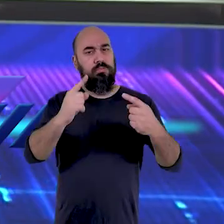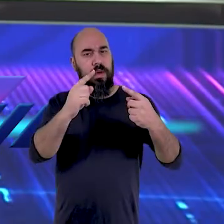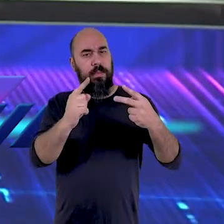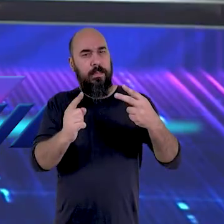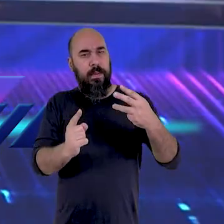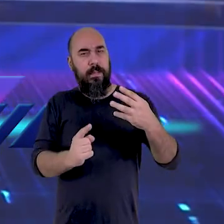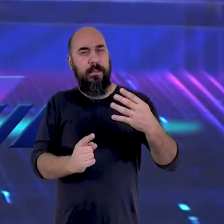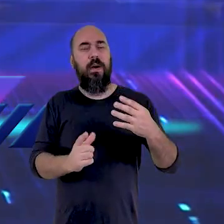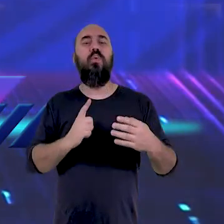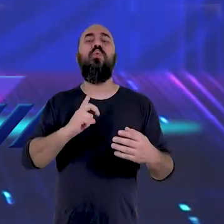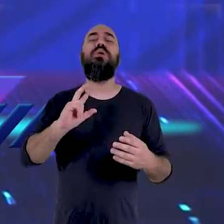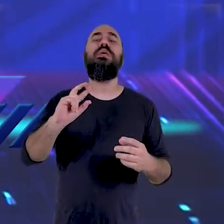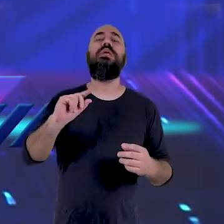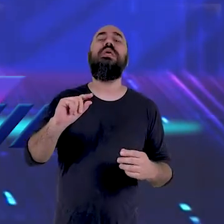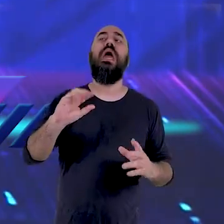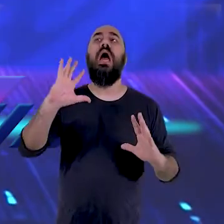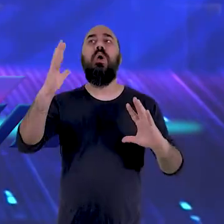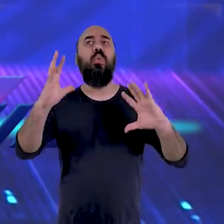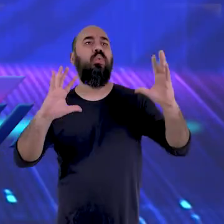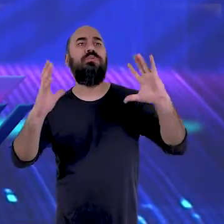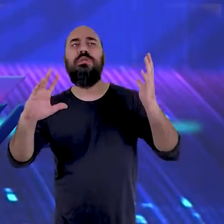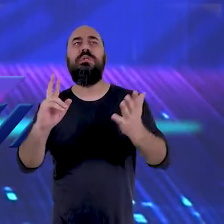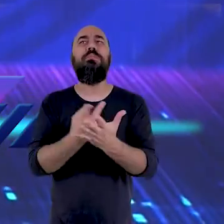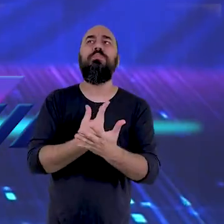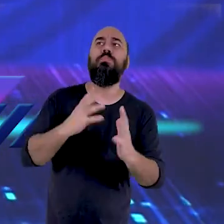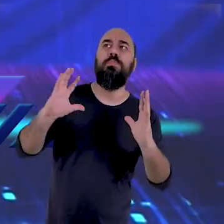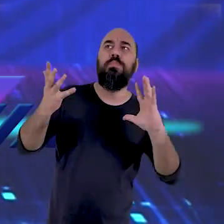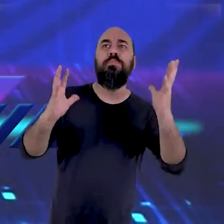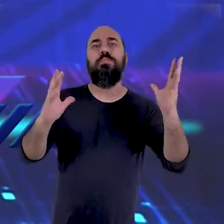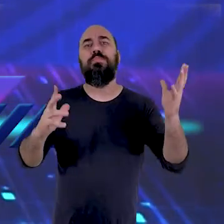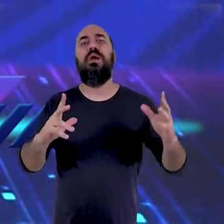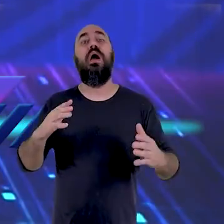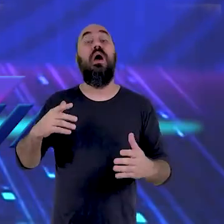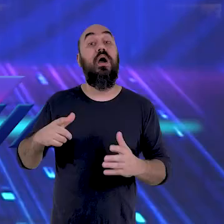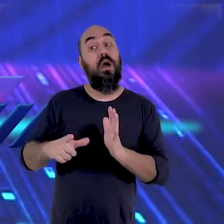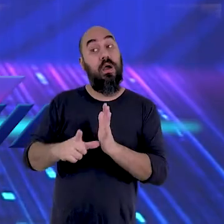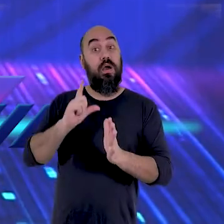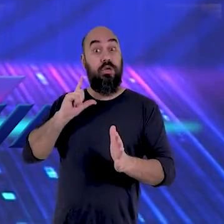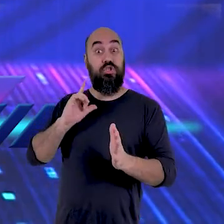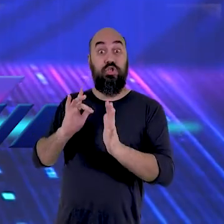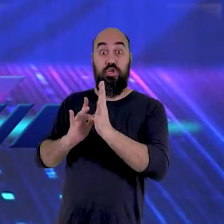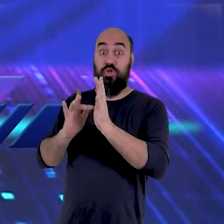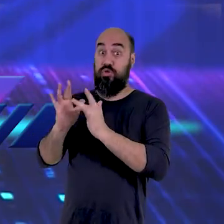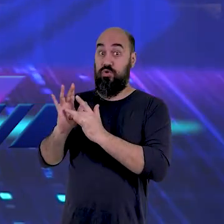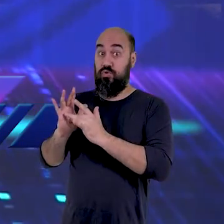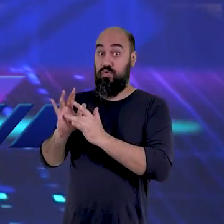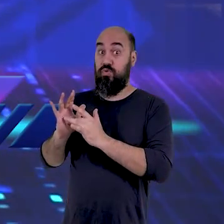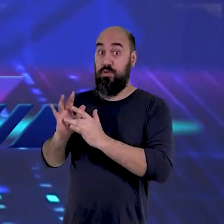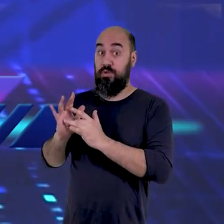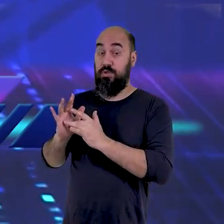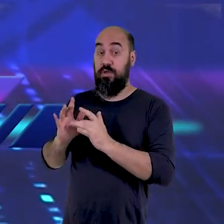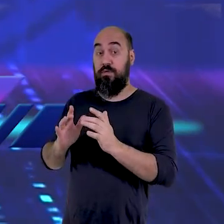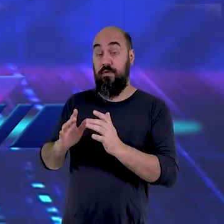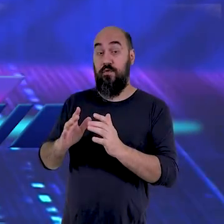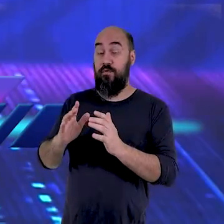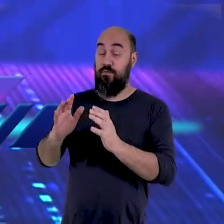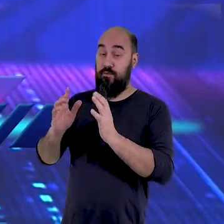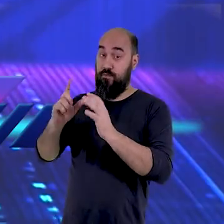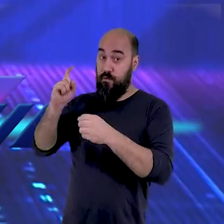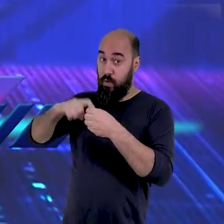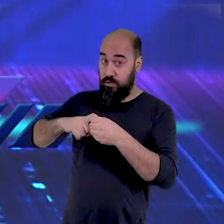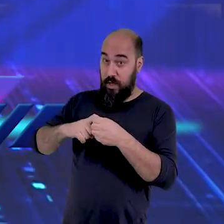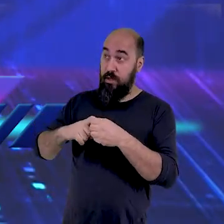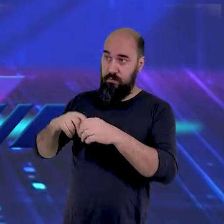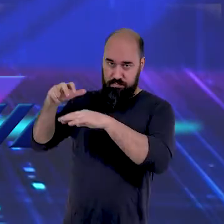todos os sinais que aconteceriam no mundo antes da volta dele. E os sinais que Jesus vai descrevendo, ele fala assim, olha, vai acontecer